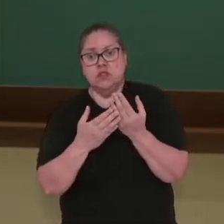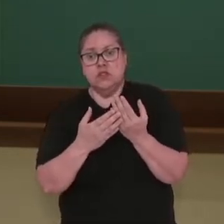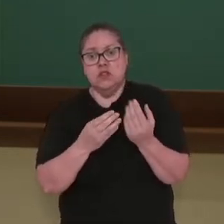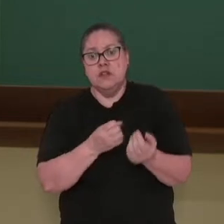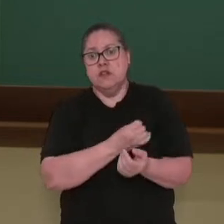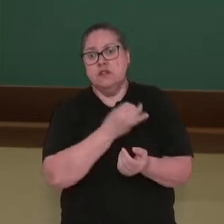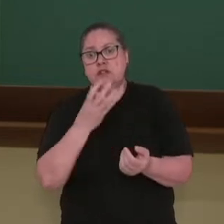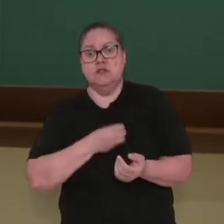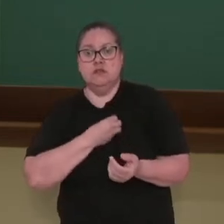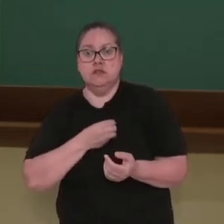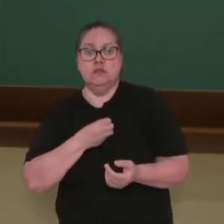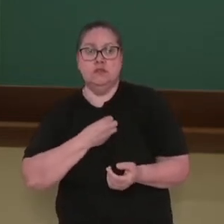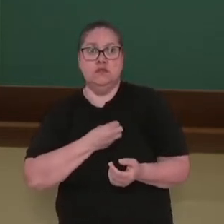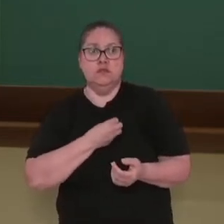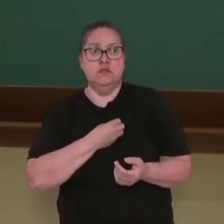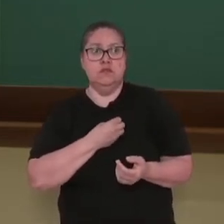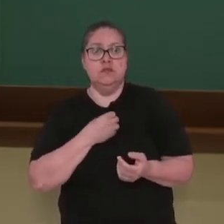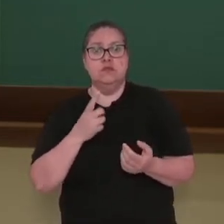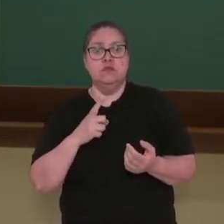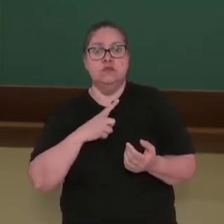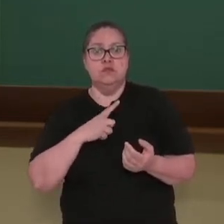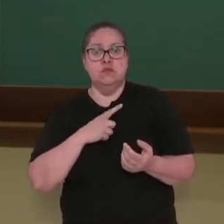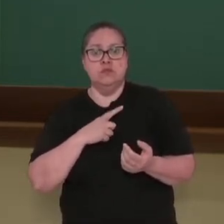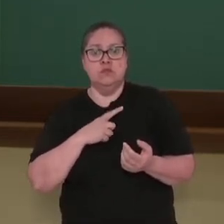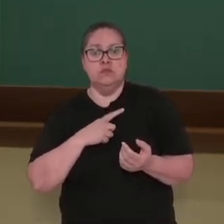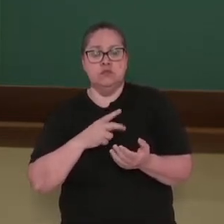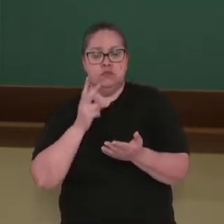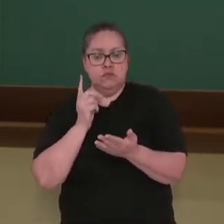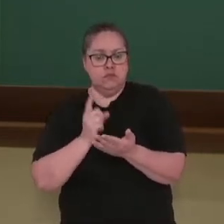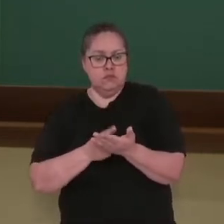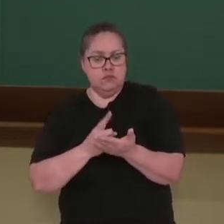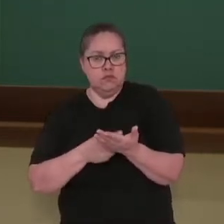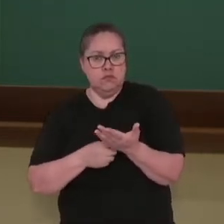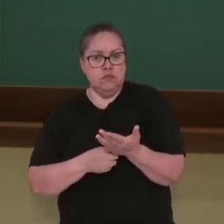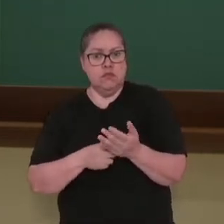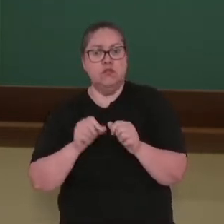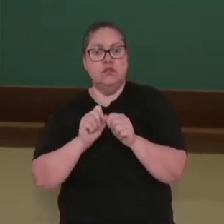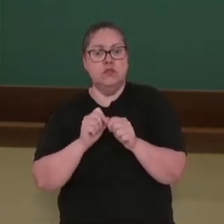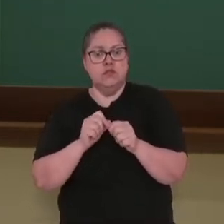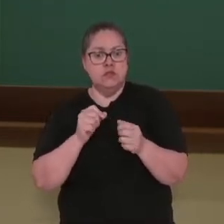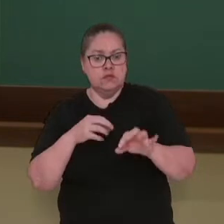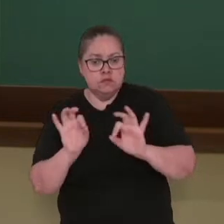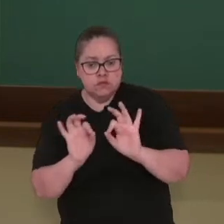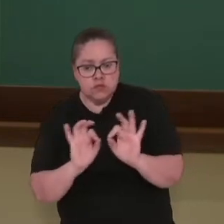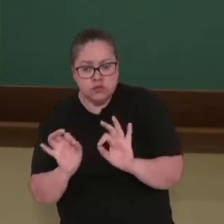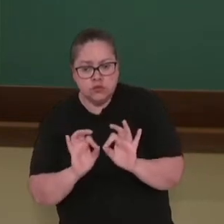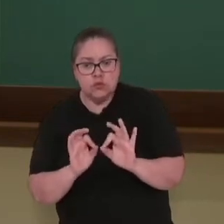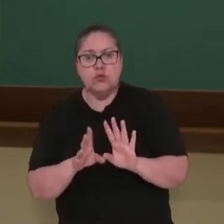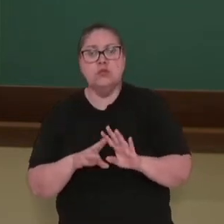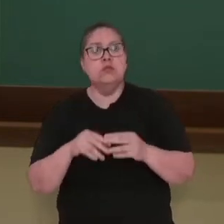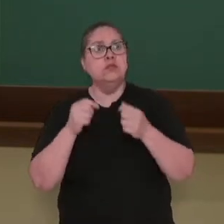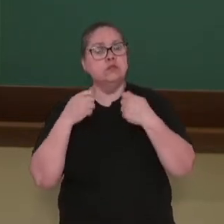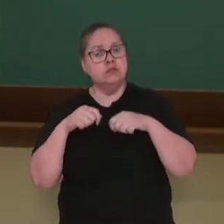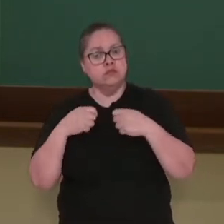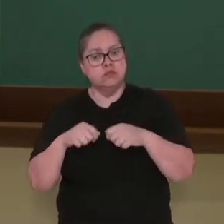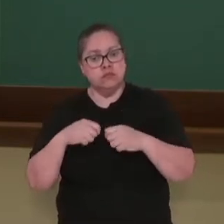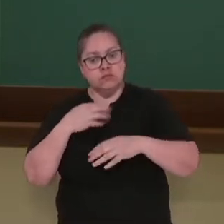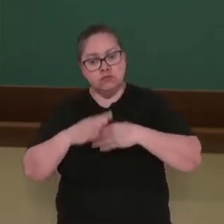certo? E quando nós somos compromissados conosco, com as nossas tarefas, a gente consegue desenvolver